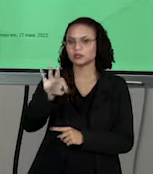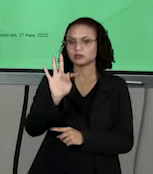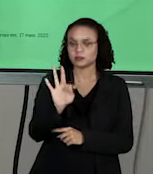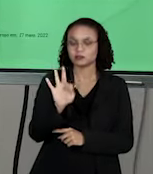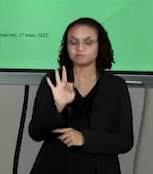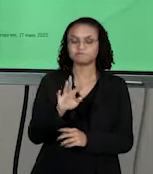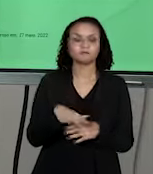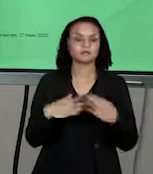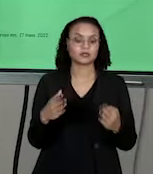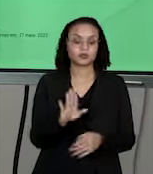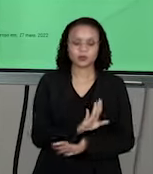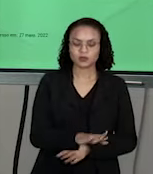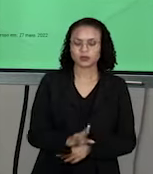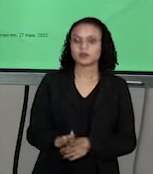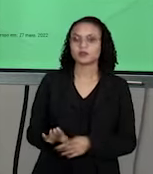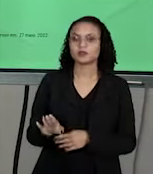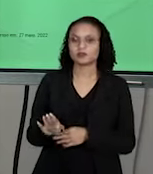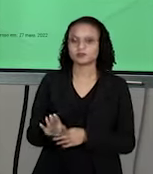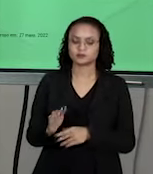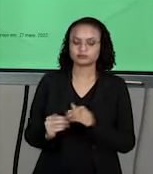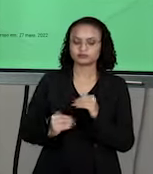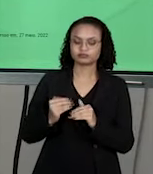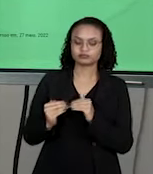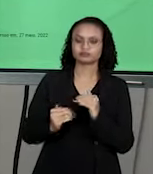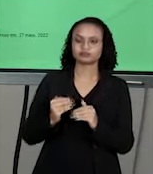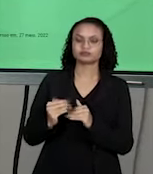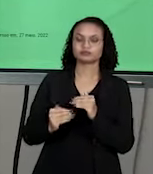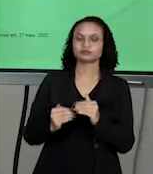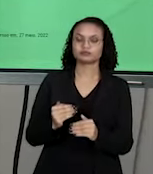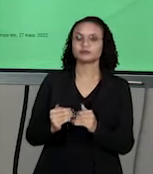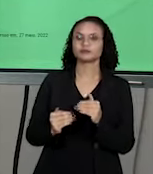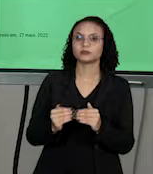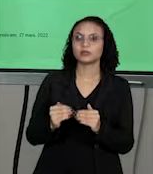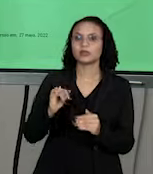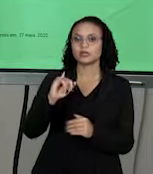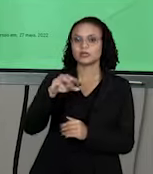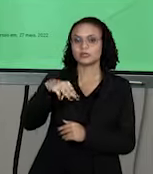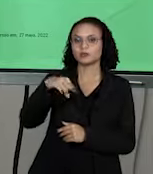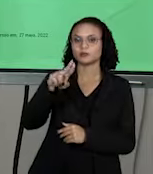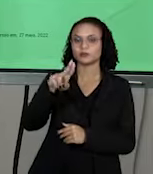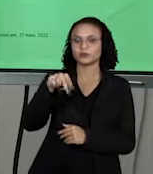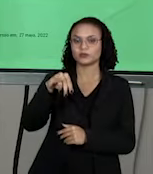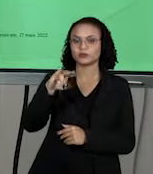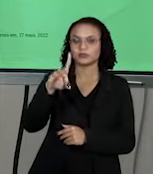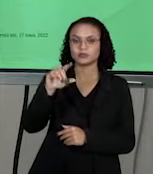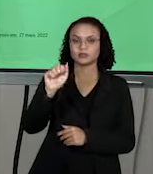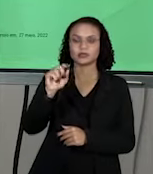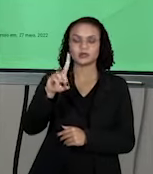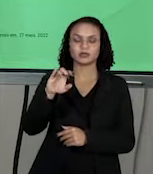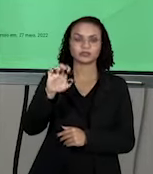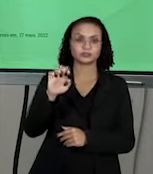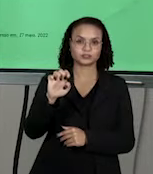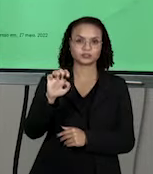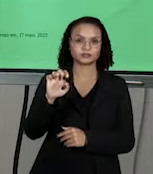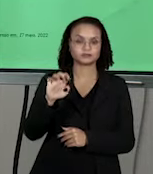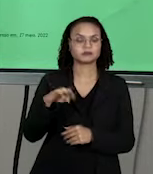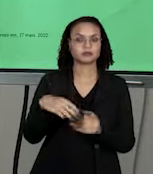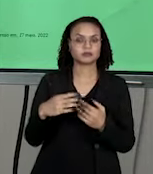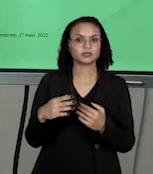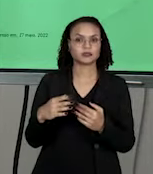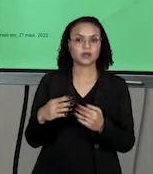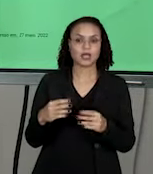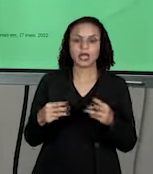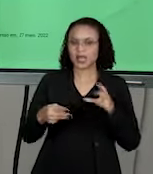está produzindo, né, a sua imunidade, você tem um aumento, né, uma maturação maior